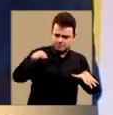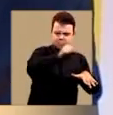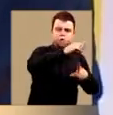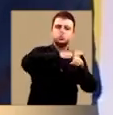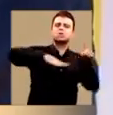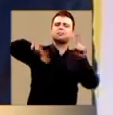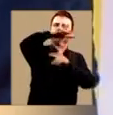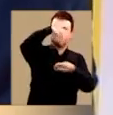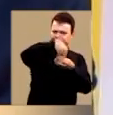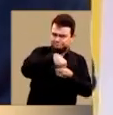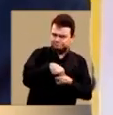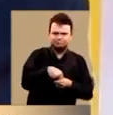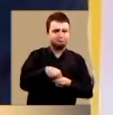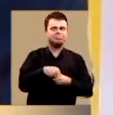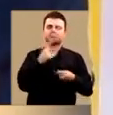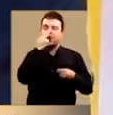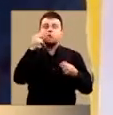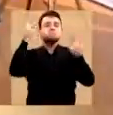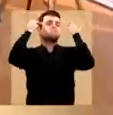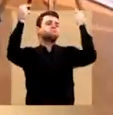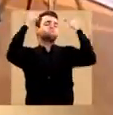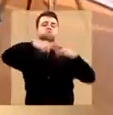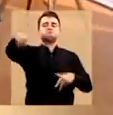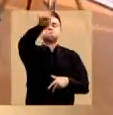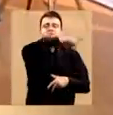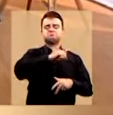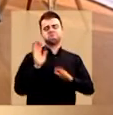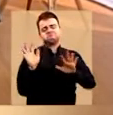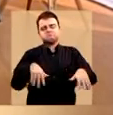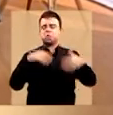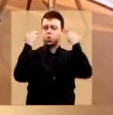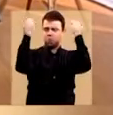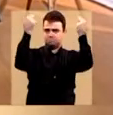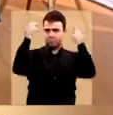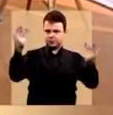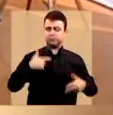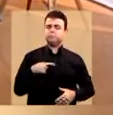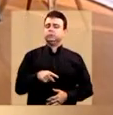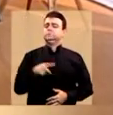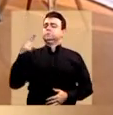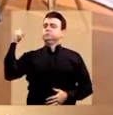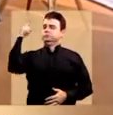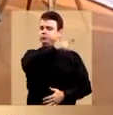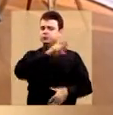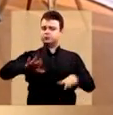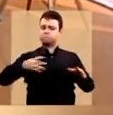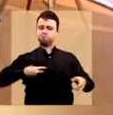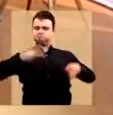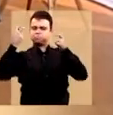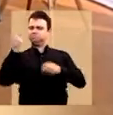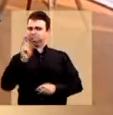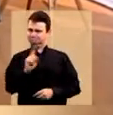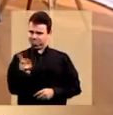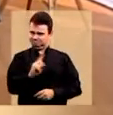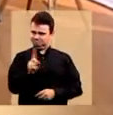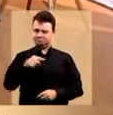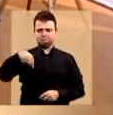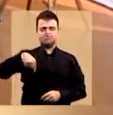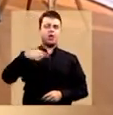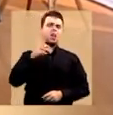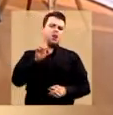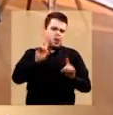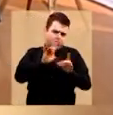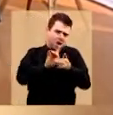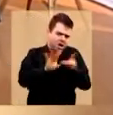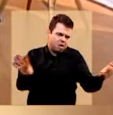concretizada no mundo real, de forma naturalizada. Então, portanto, e isso é muito mais difícil de observar. Porque nós estamos num